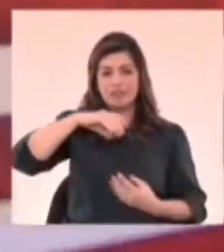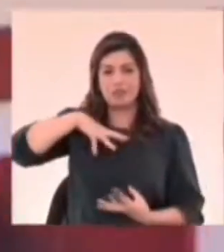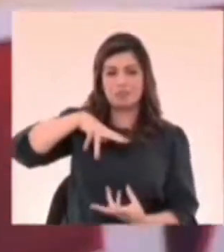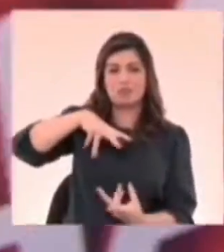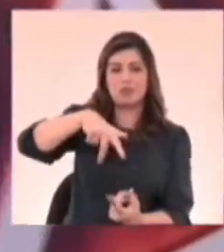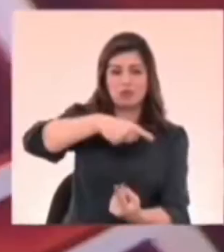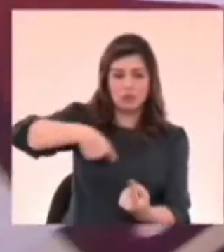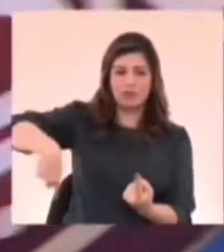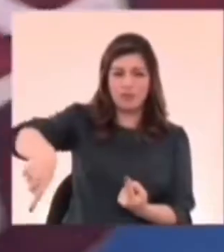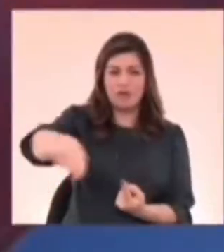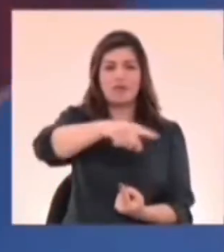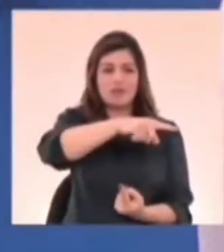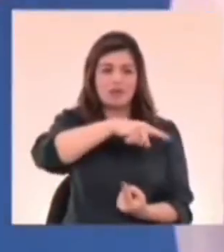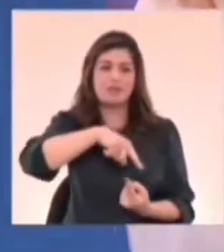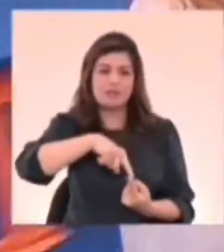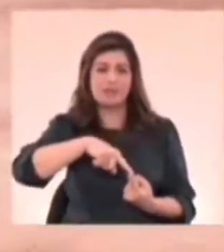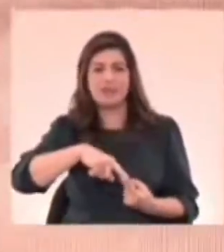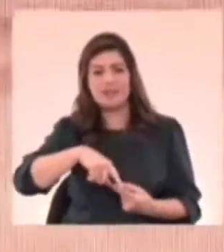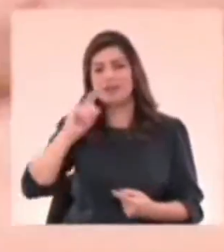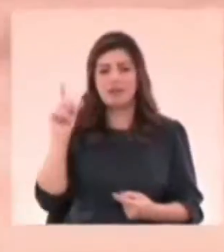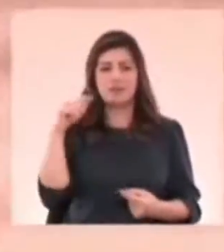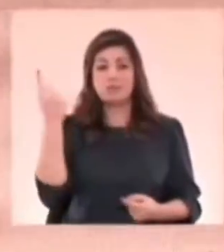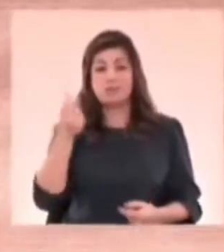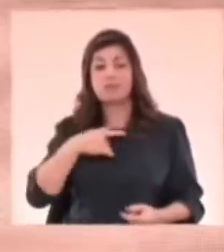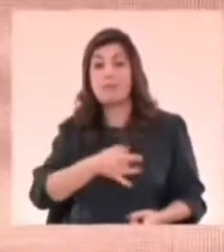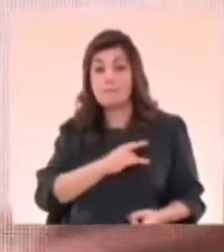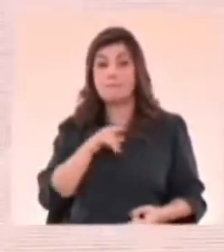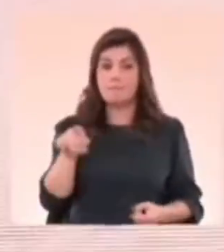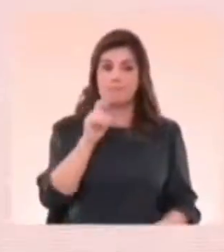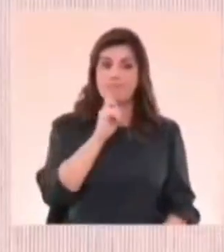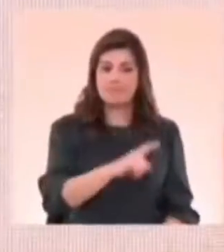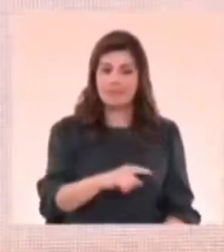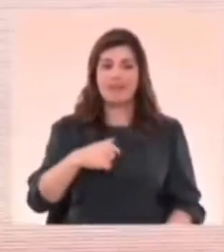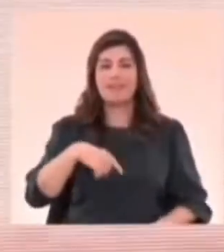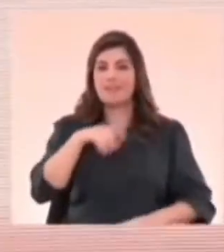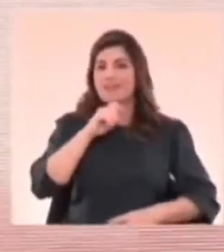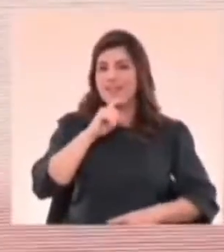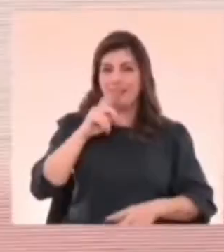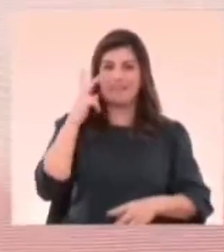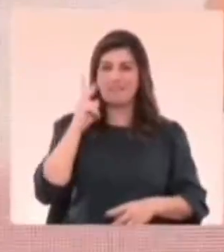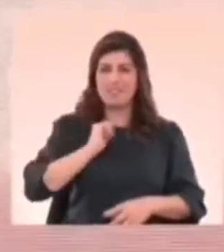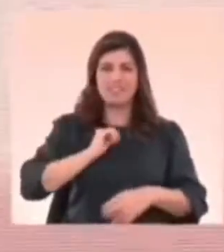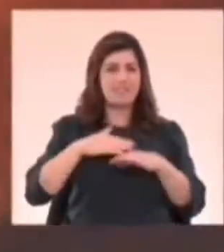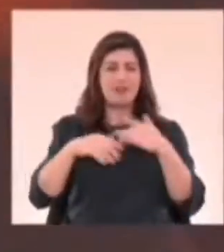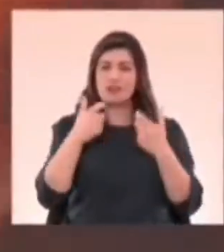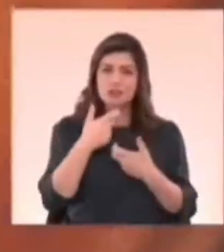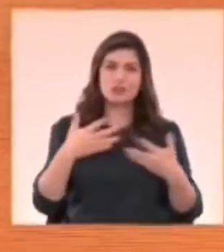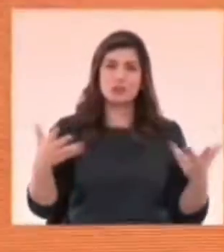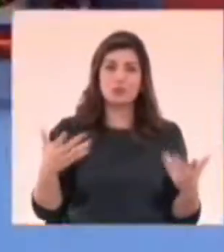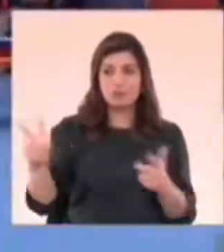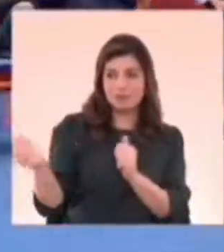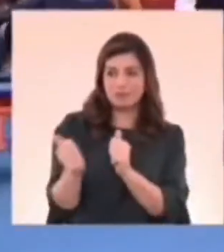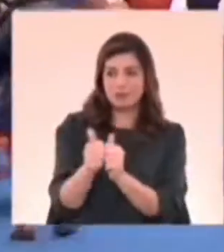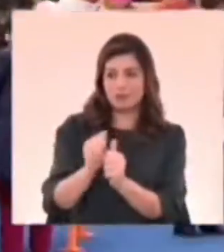se eu puder ser mais Maria do na vida eu saber ainda